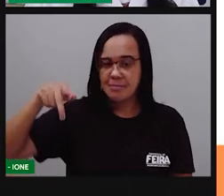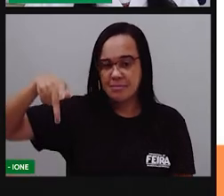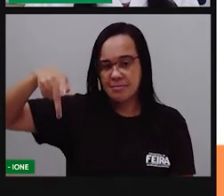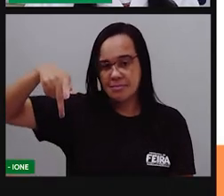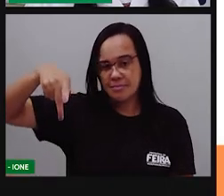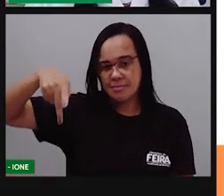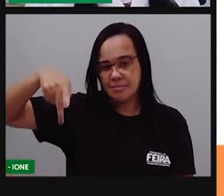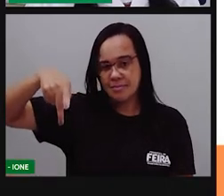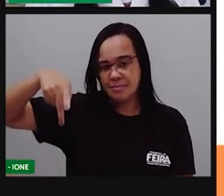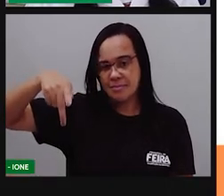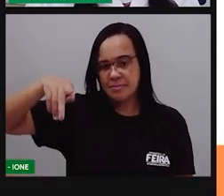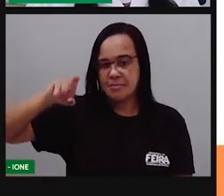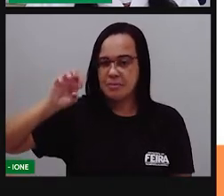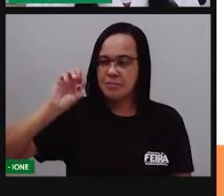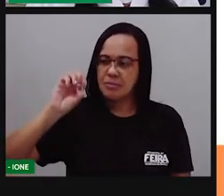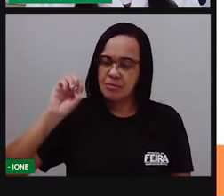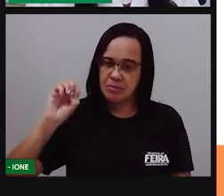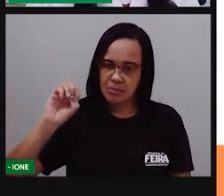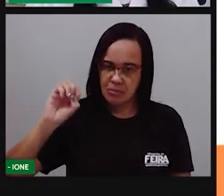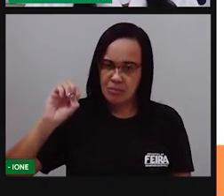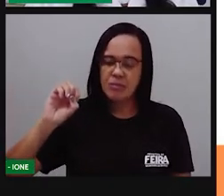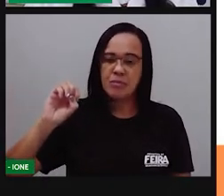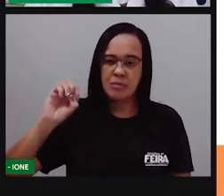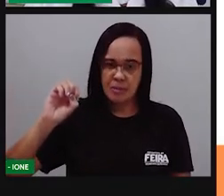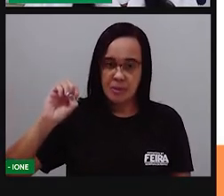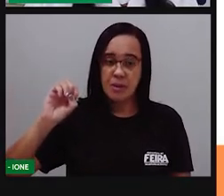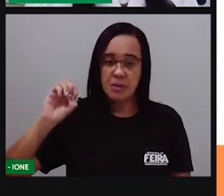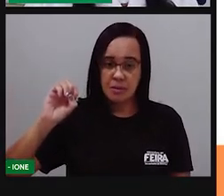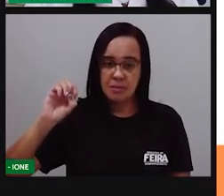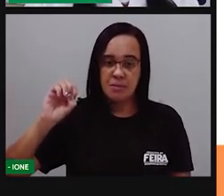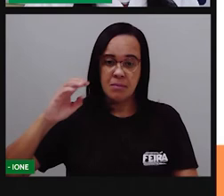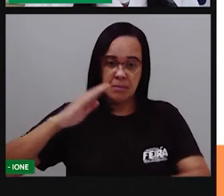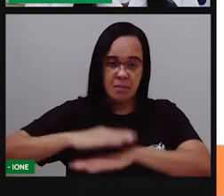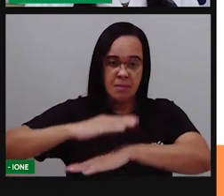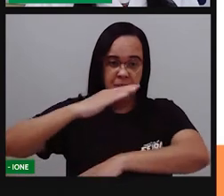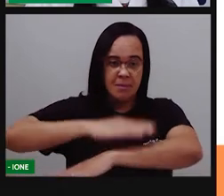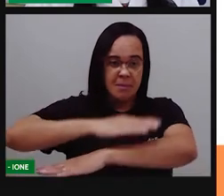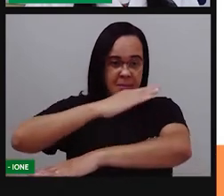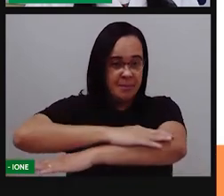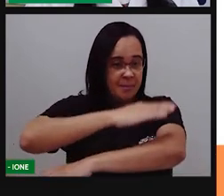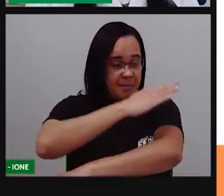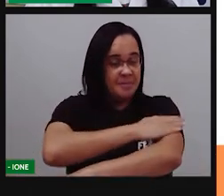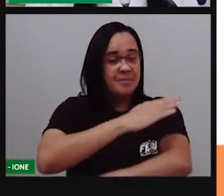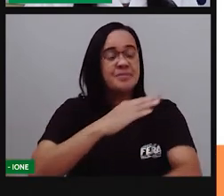e a p o tapo